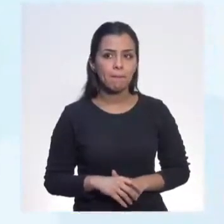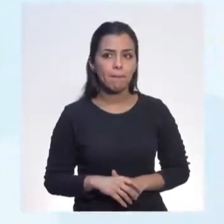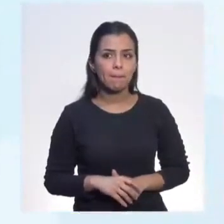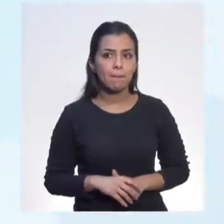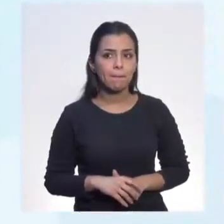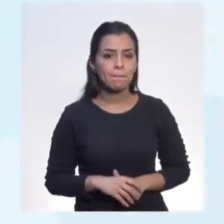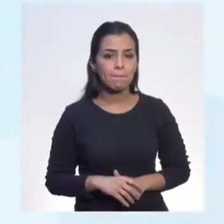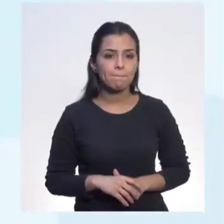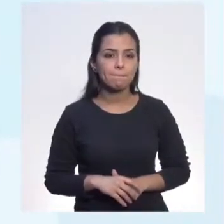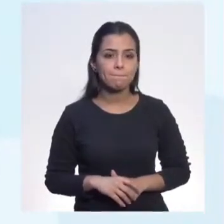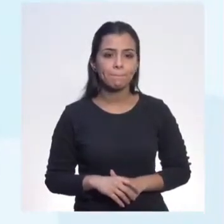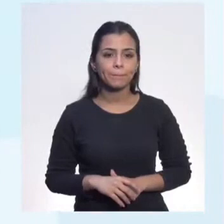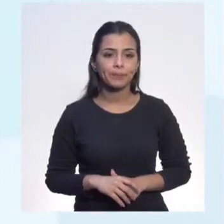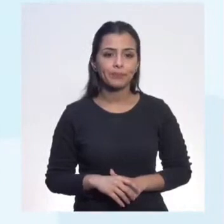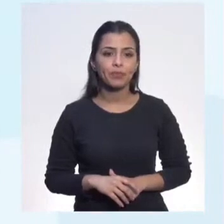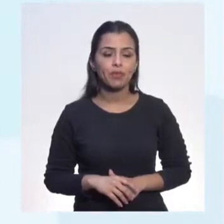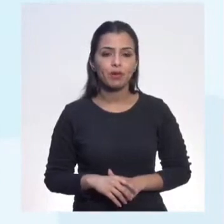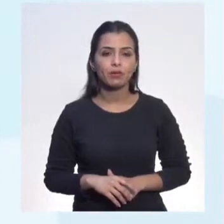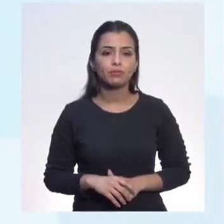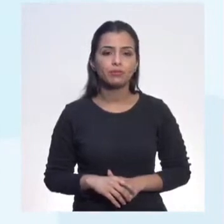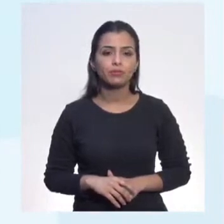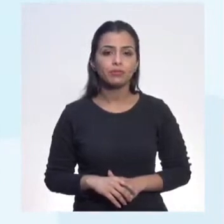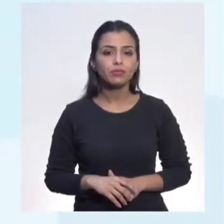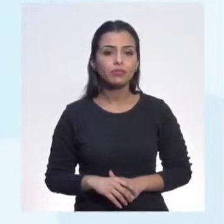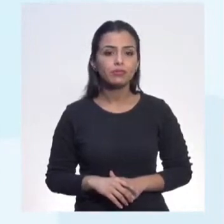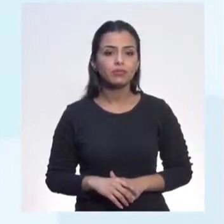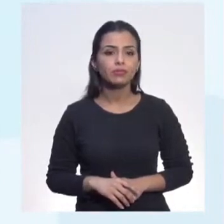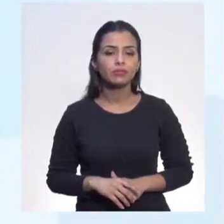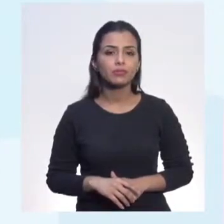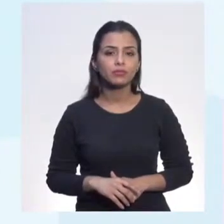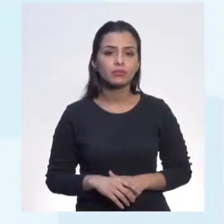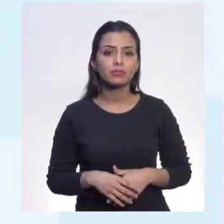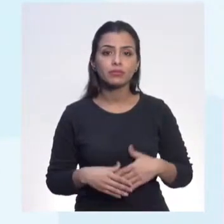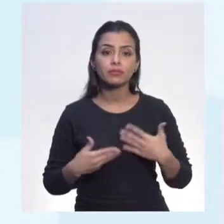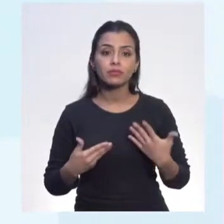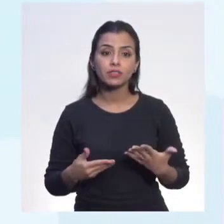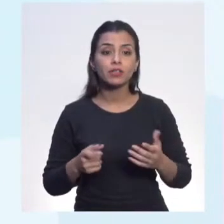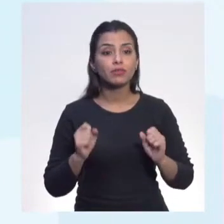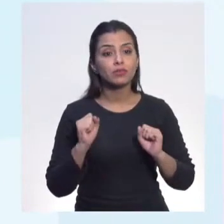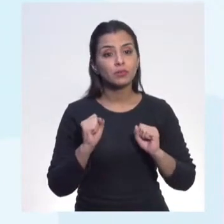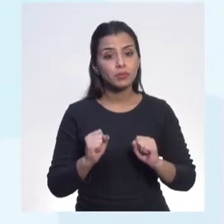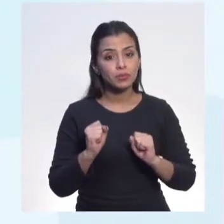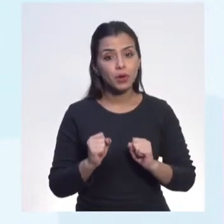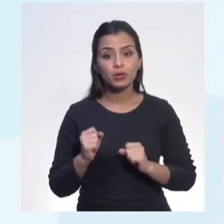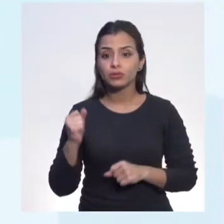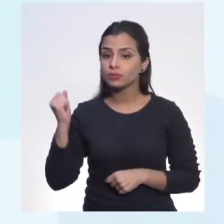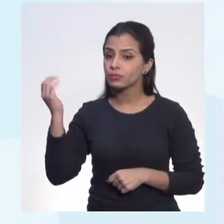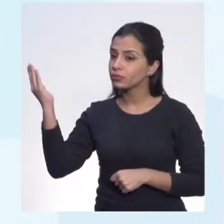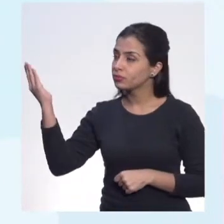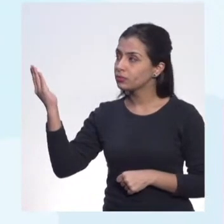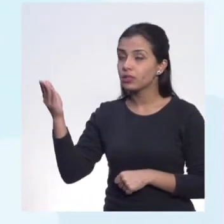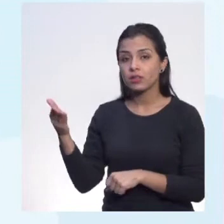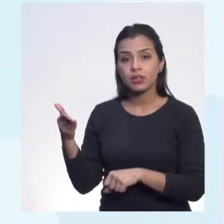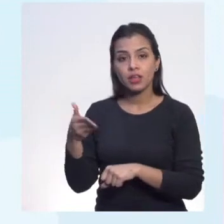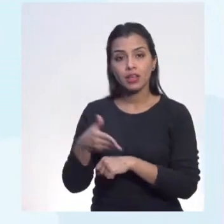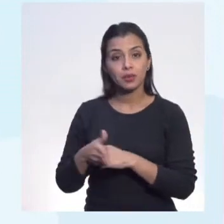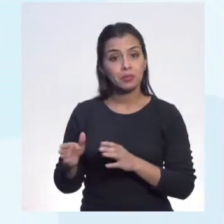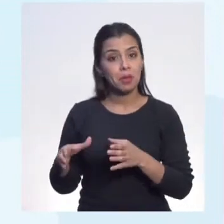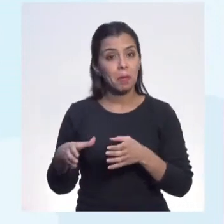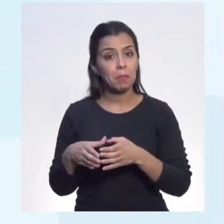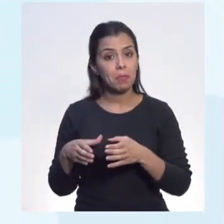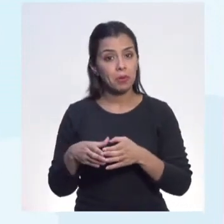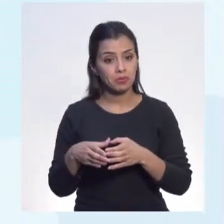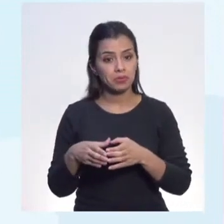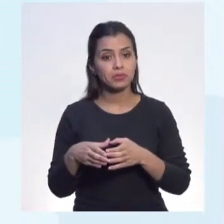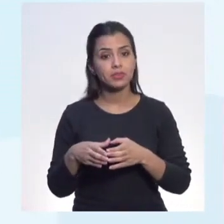instrumentais, nos quais manipula instrumentos melorrítmicos, tá? Então, você pode muito bem fazer parte de uma banda, né? Você vai ser um